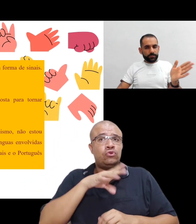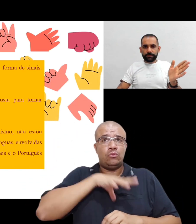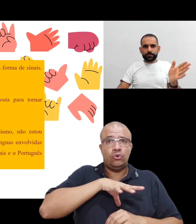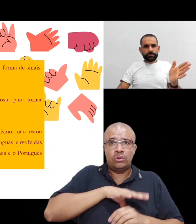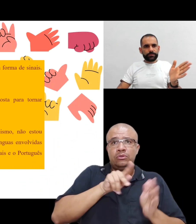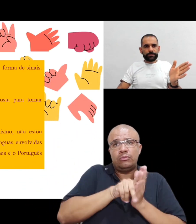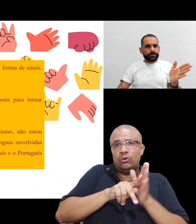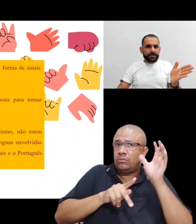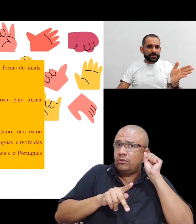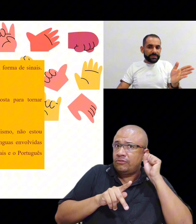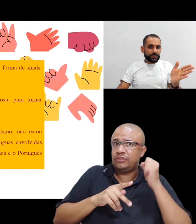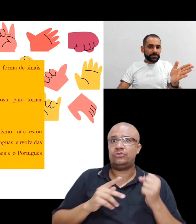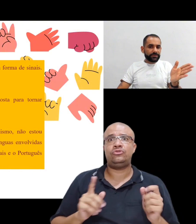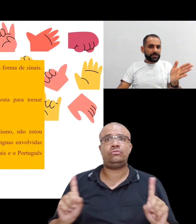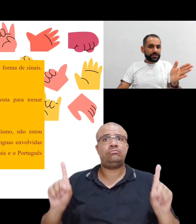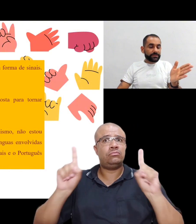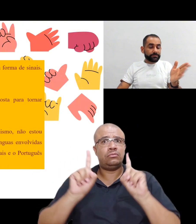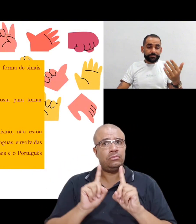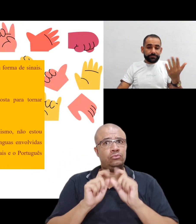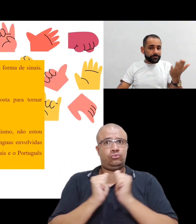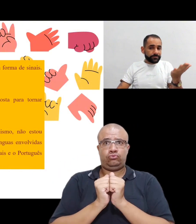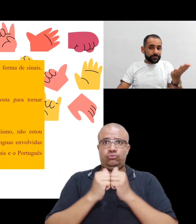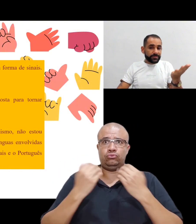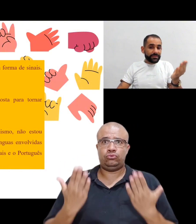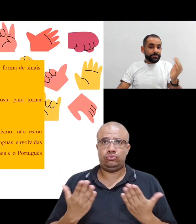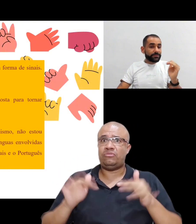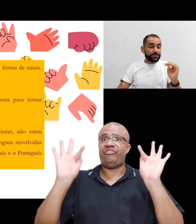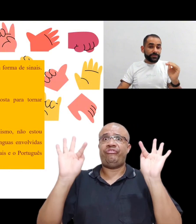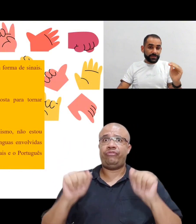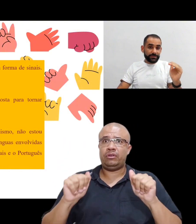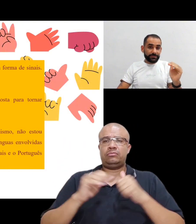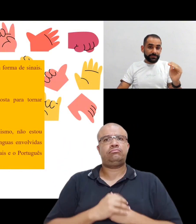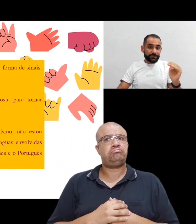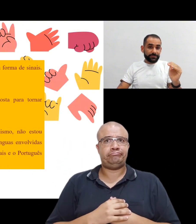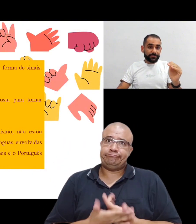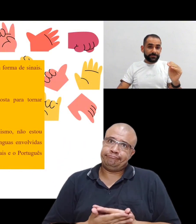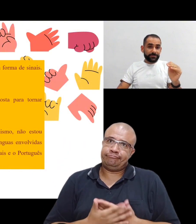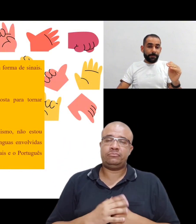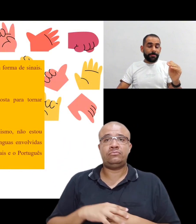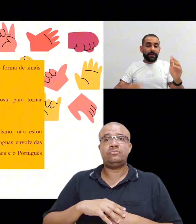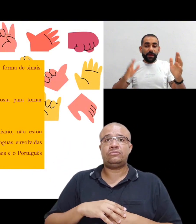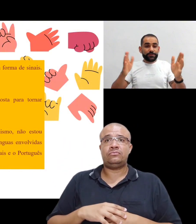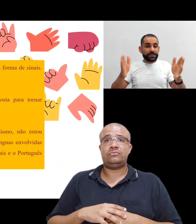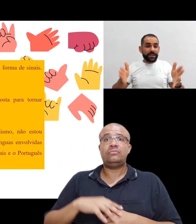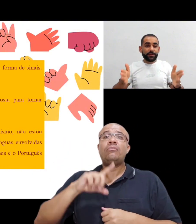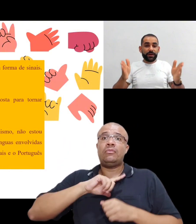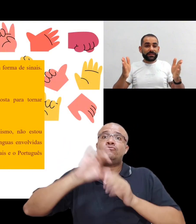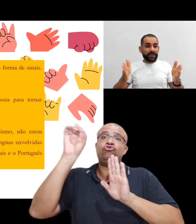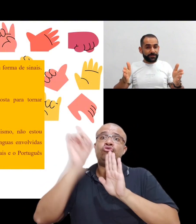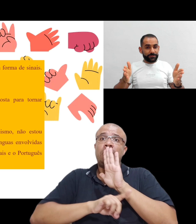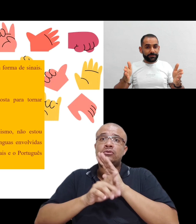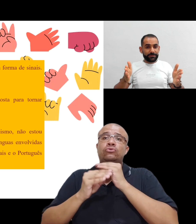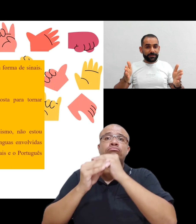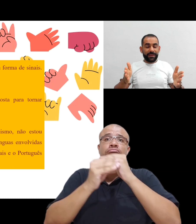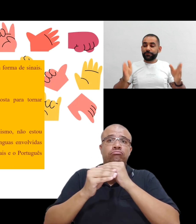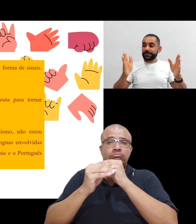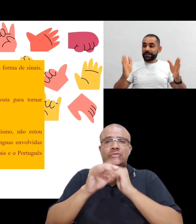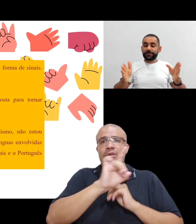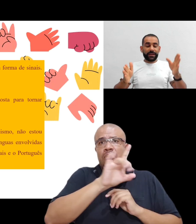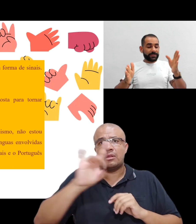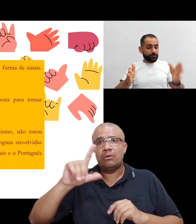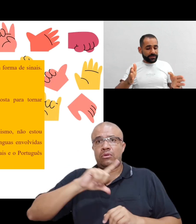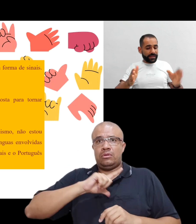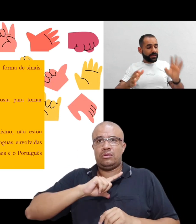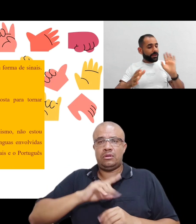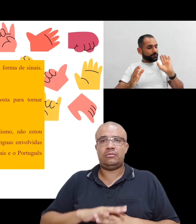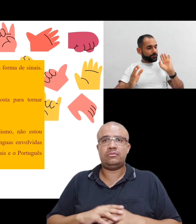português para as pessoas ouvintes. Fim. É o direito igualitário, é o direito